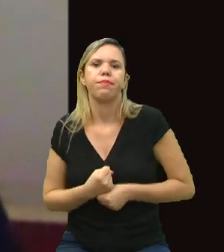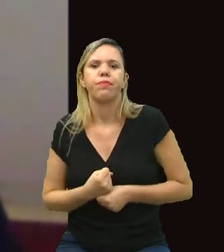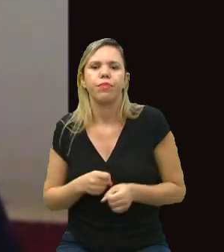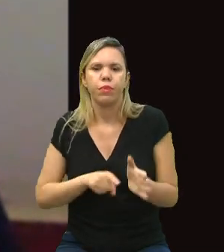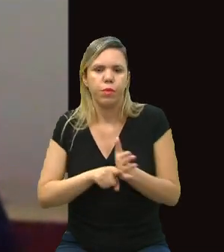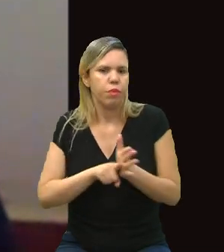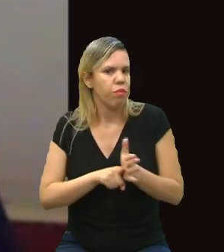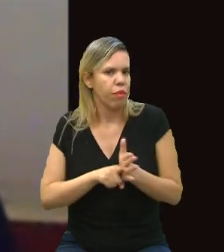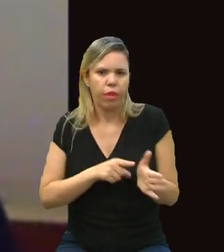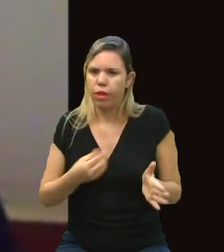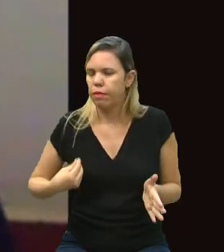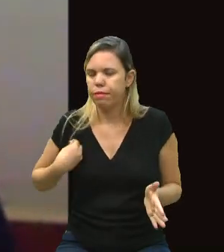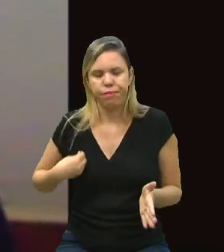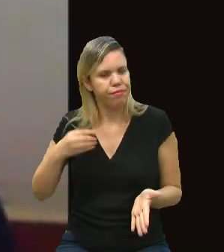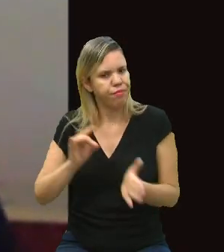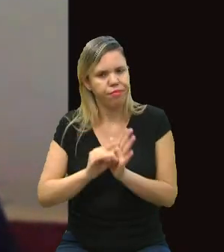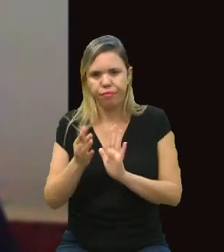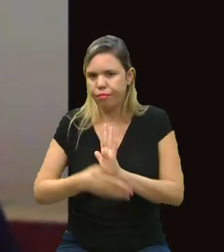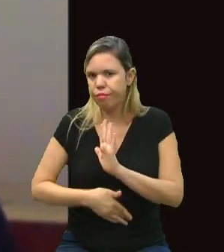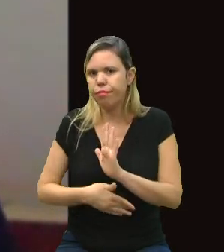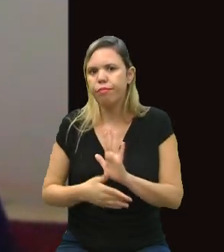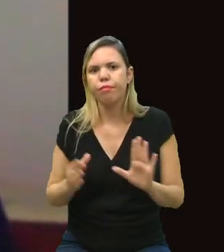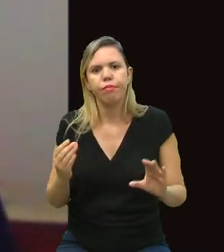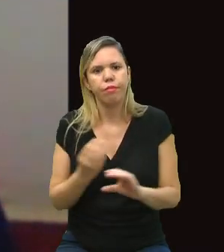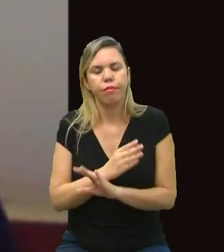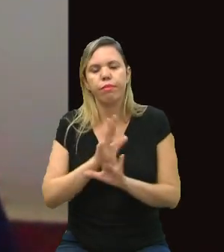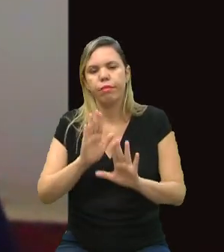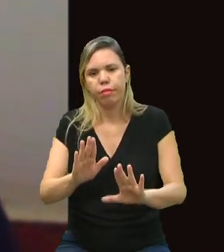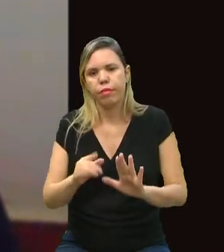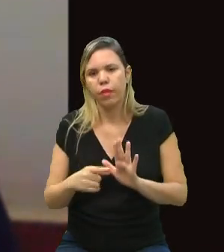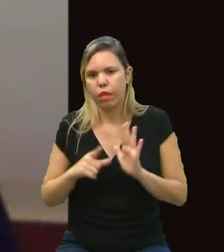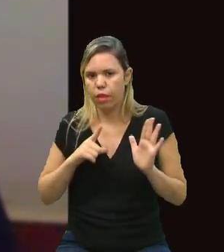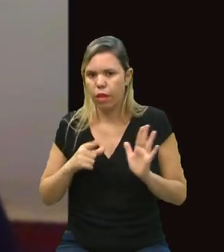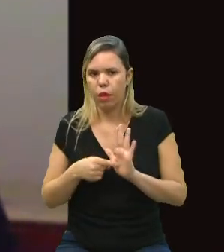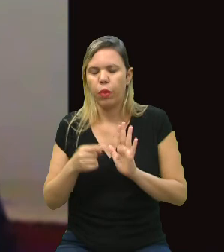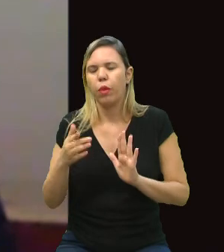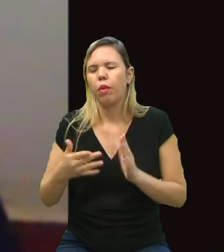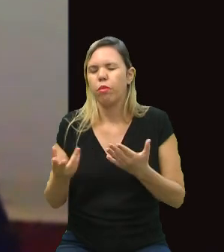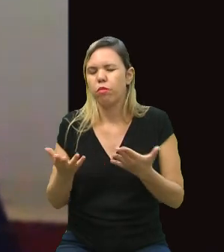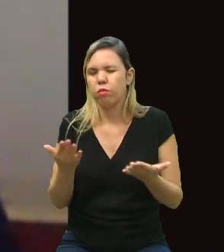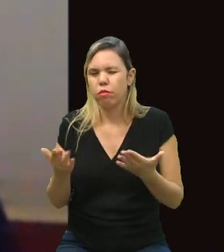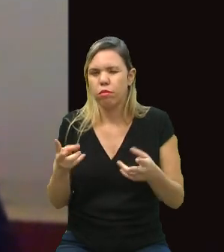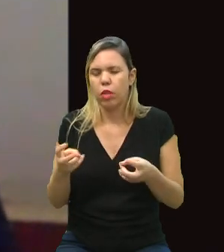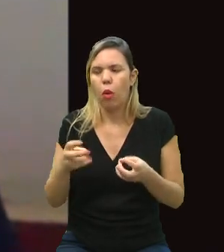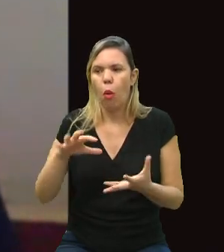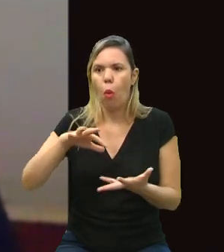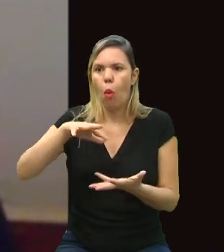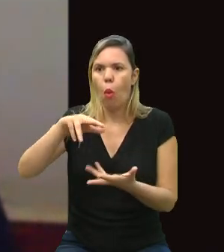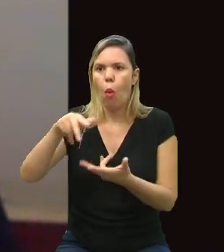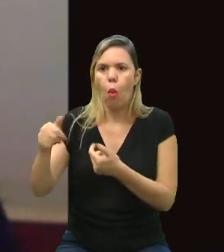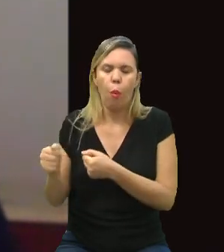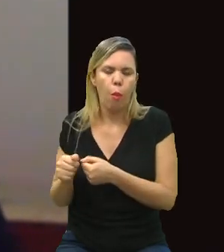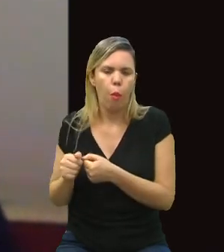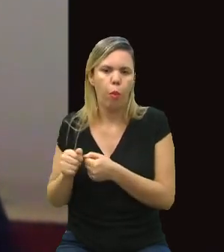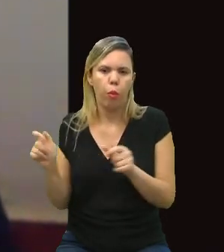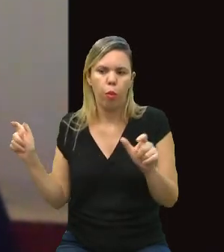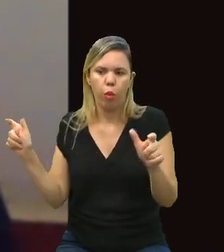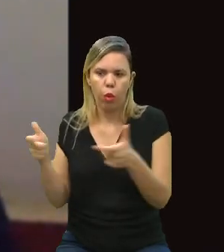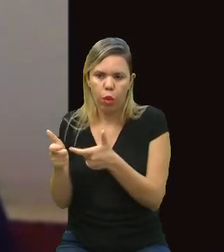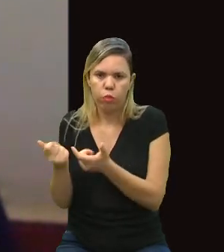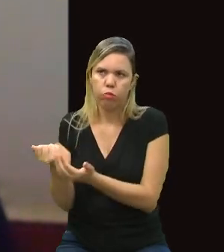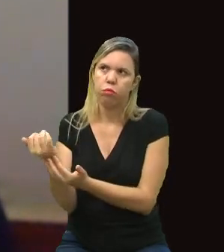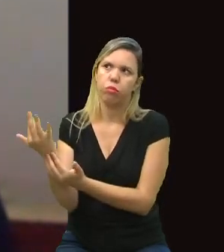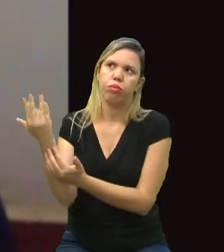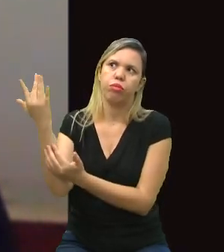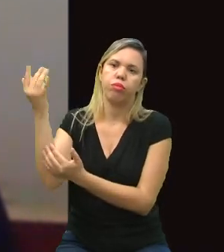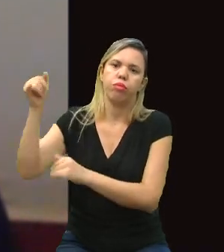um sinal de que, apesar do mundo inteiro ter diminuído suas emissões de gás de efeito estufa, isso devido ao